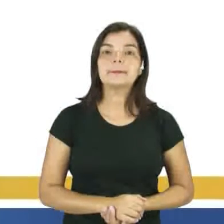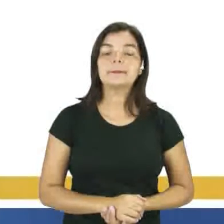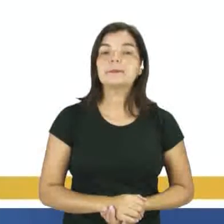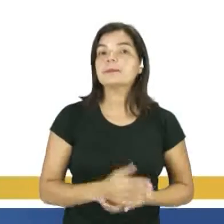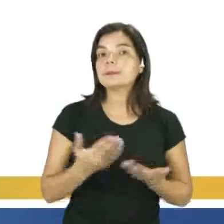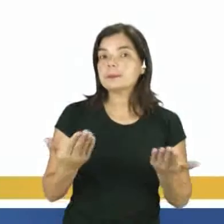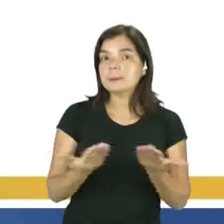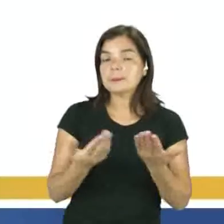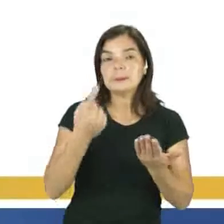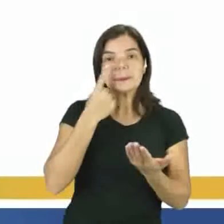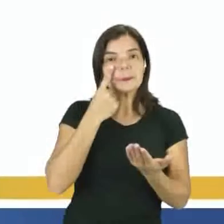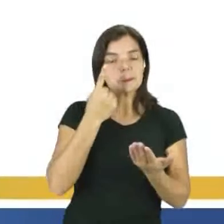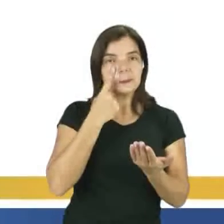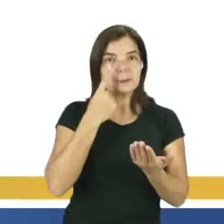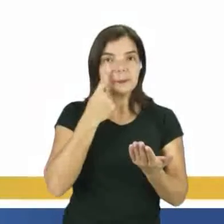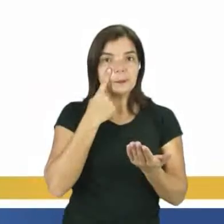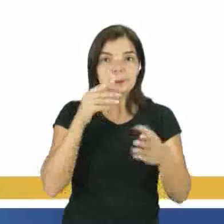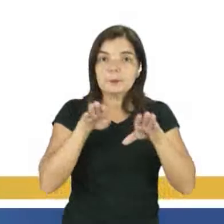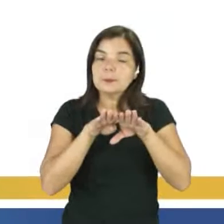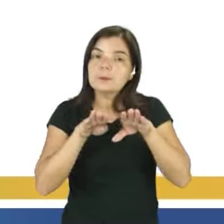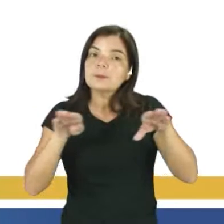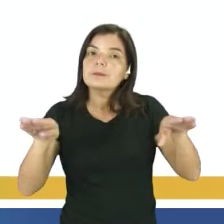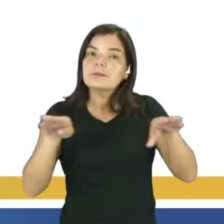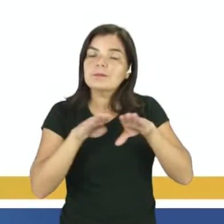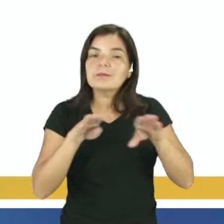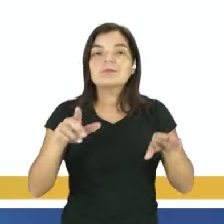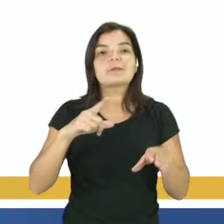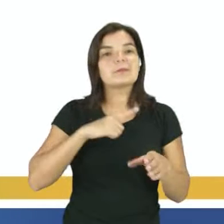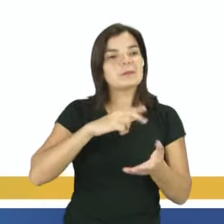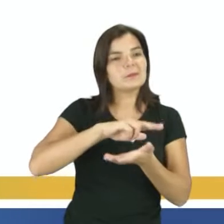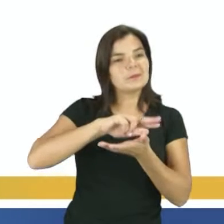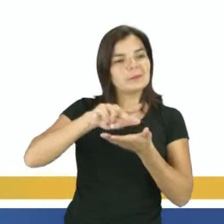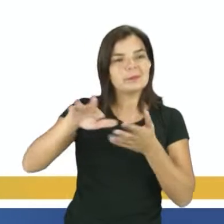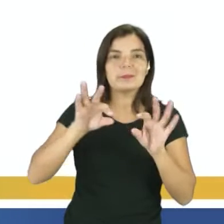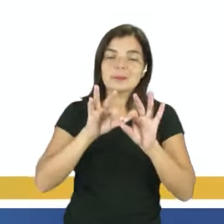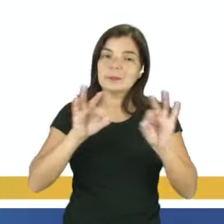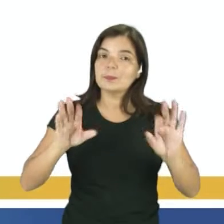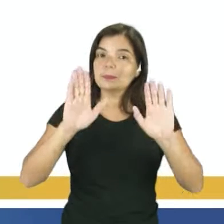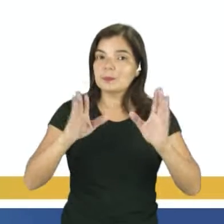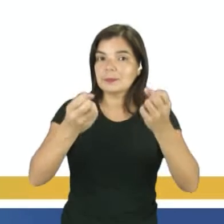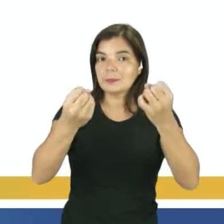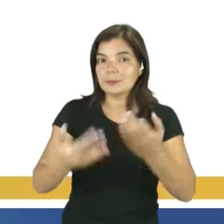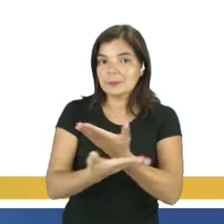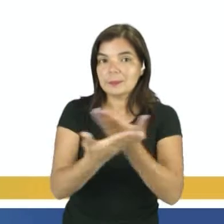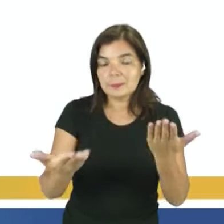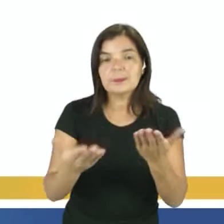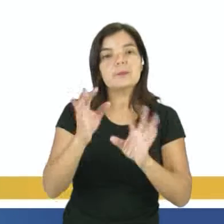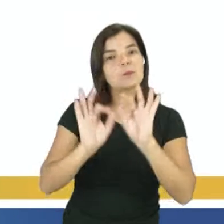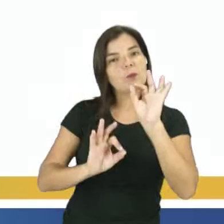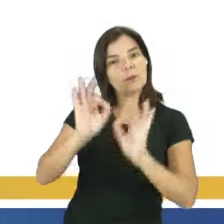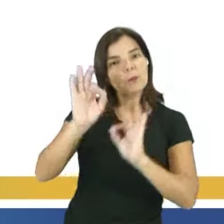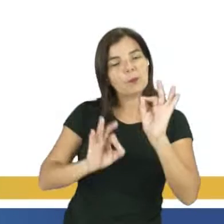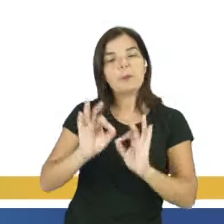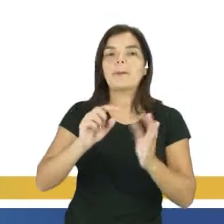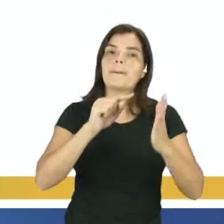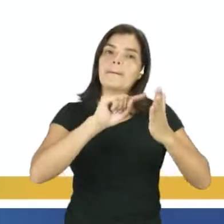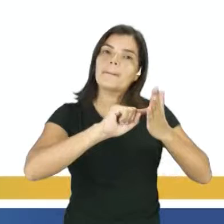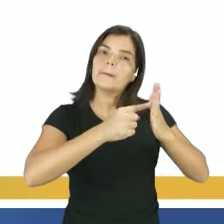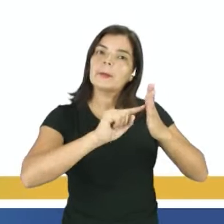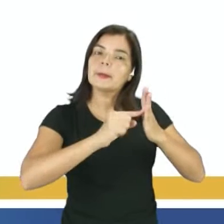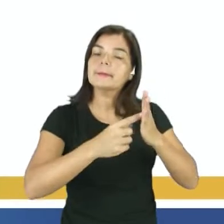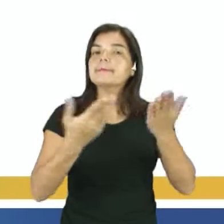Então agora, observe que em um plano nós temos infinitas retas, como já falei para você, né? O plano ele é formado por infinitos pontos